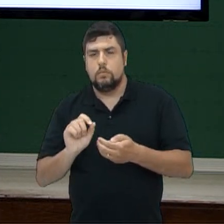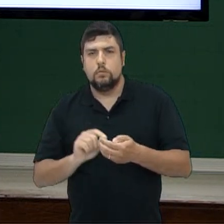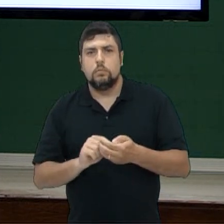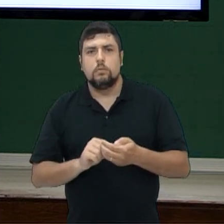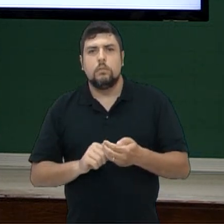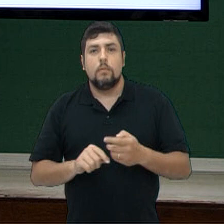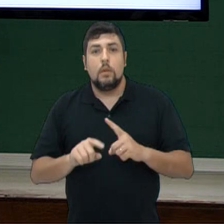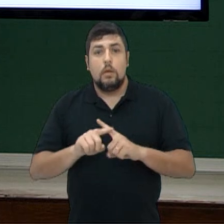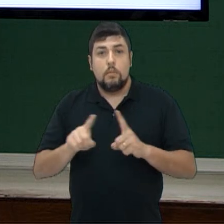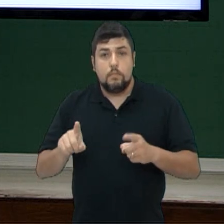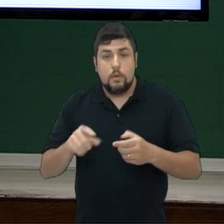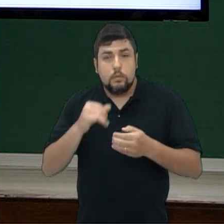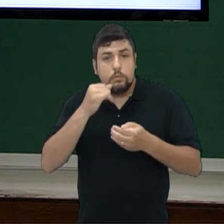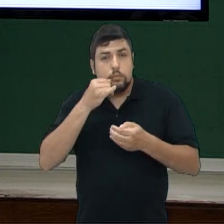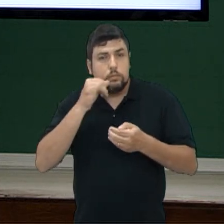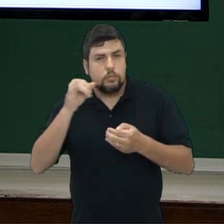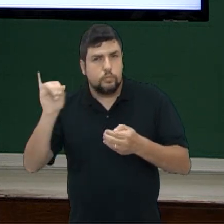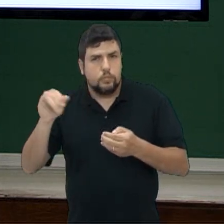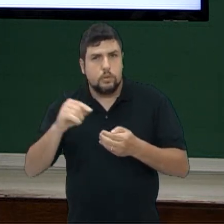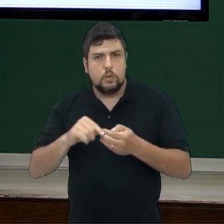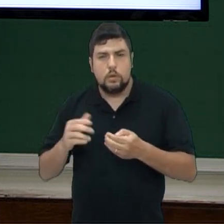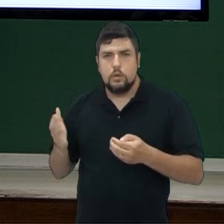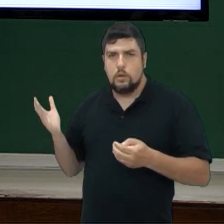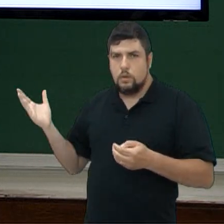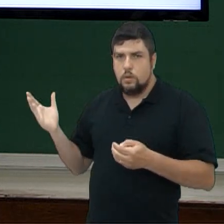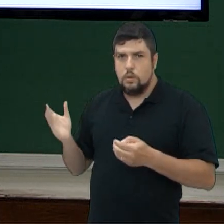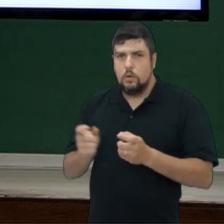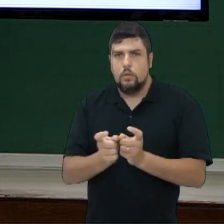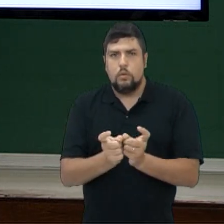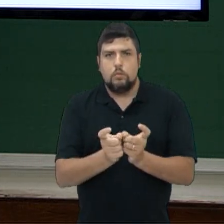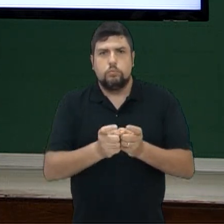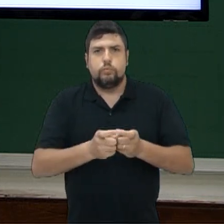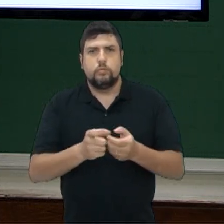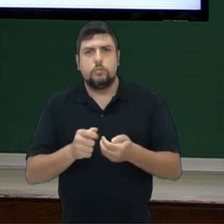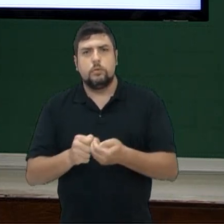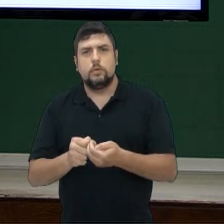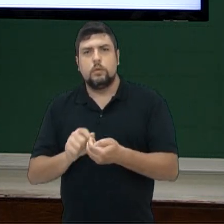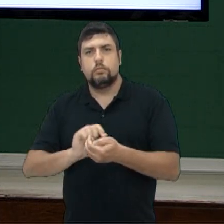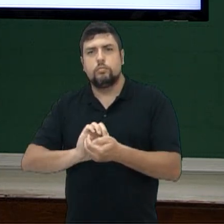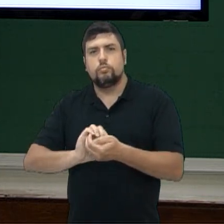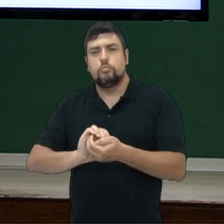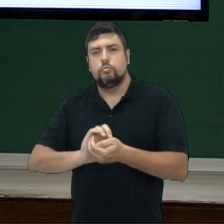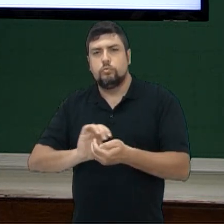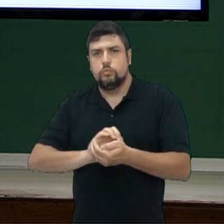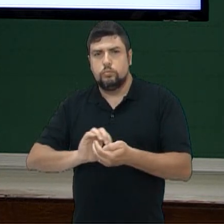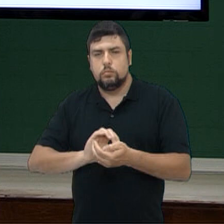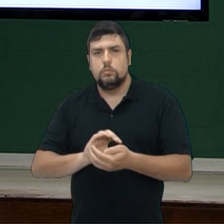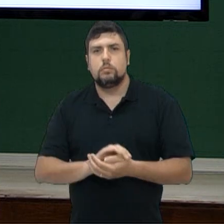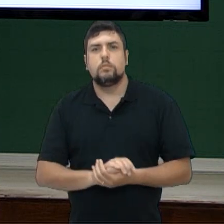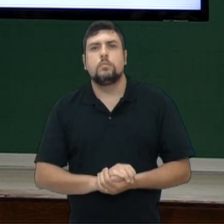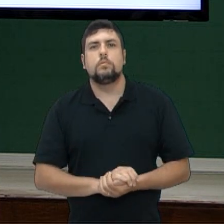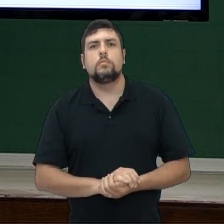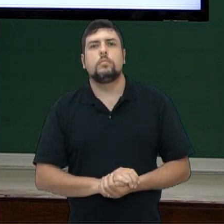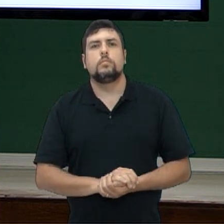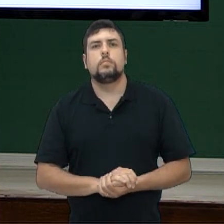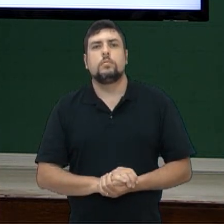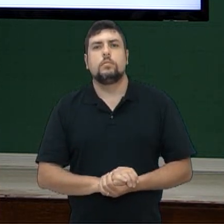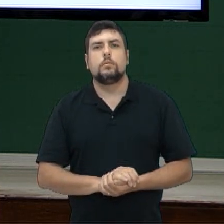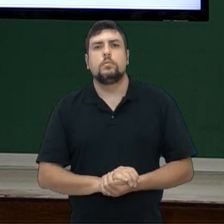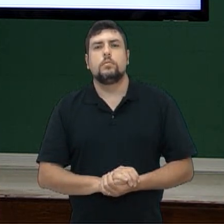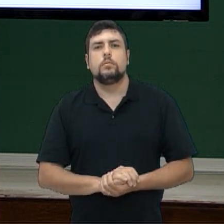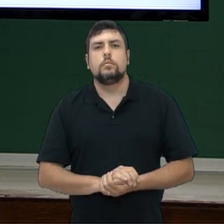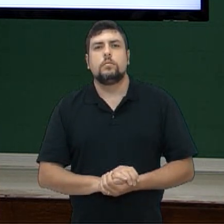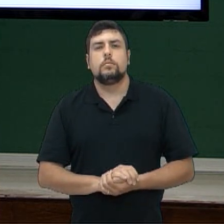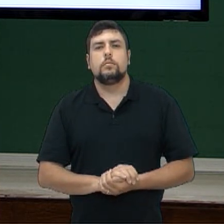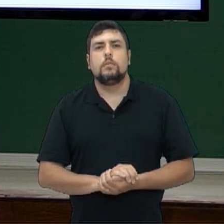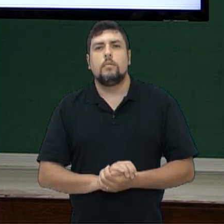para medir corrente elétrica é o amperímetro. Esse aqui é o alicate de amperímetro, né? No caso aqui